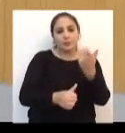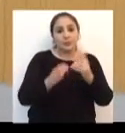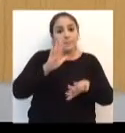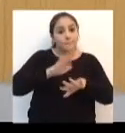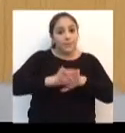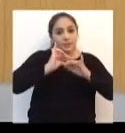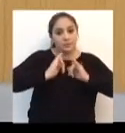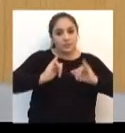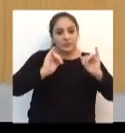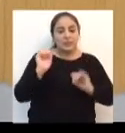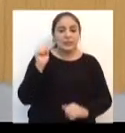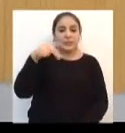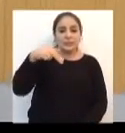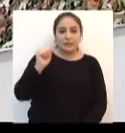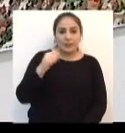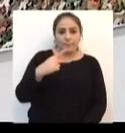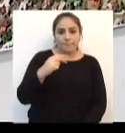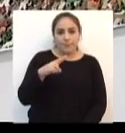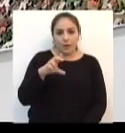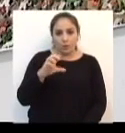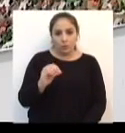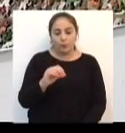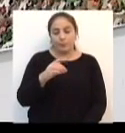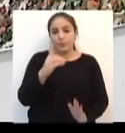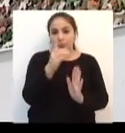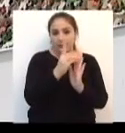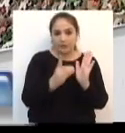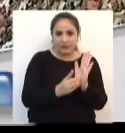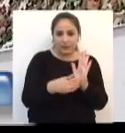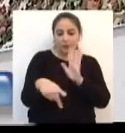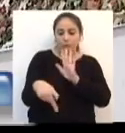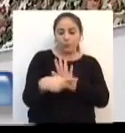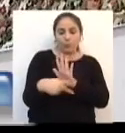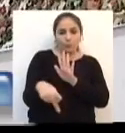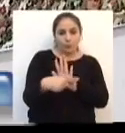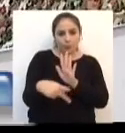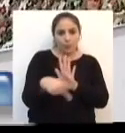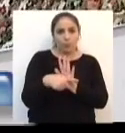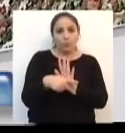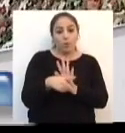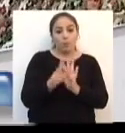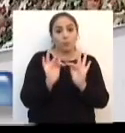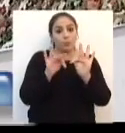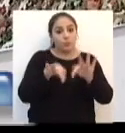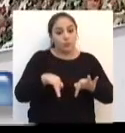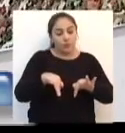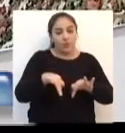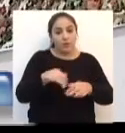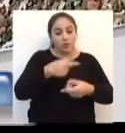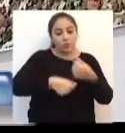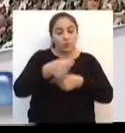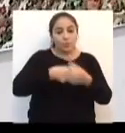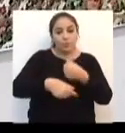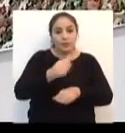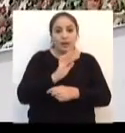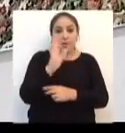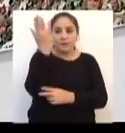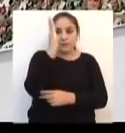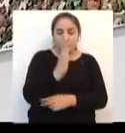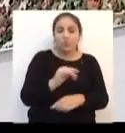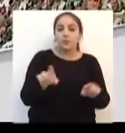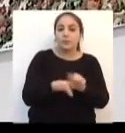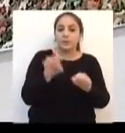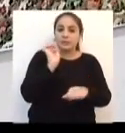informações com Ana Paula Koenemann. O decreto leva em conta a recessão da economia nacional e estadual e,